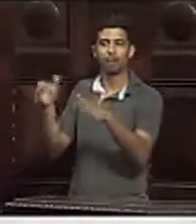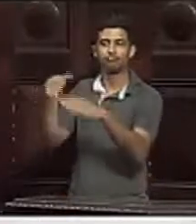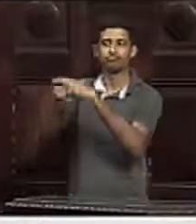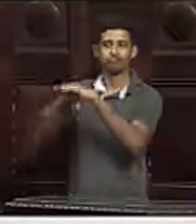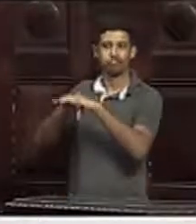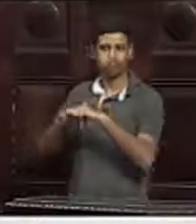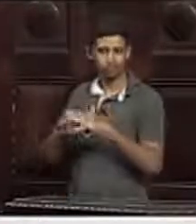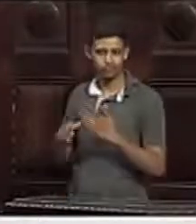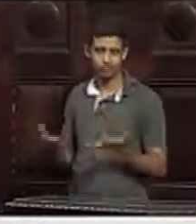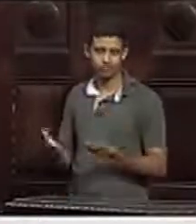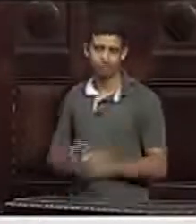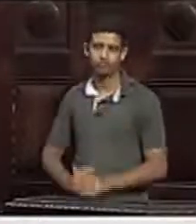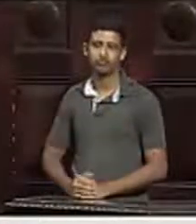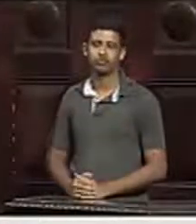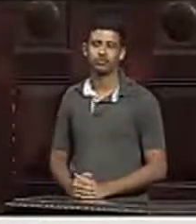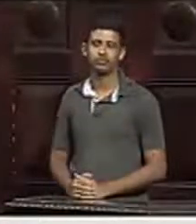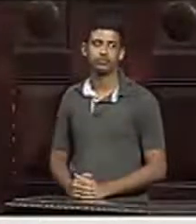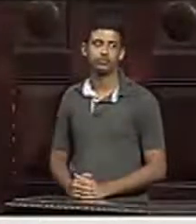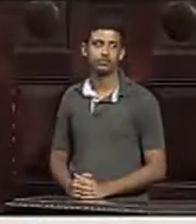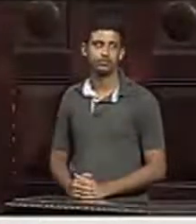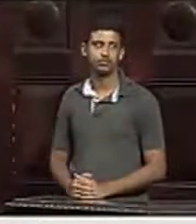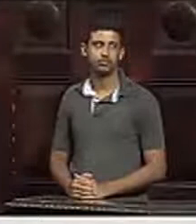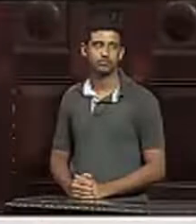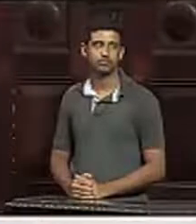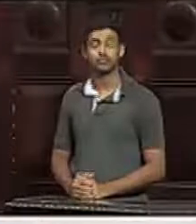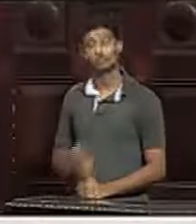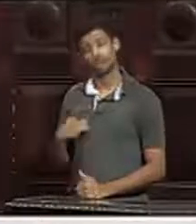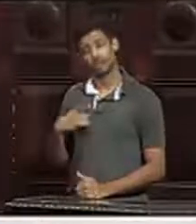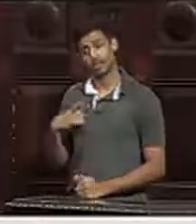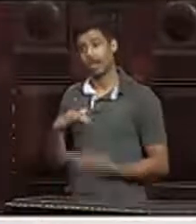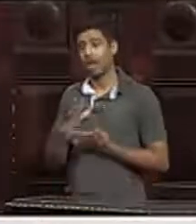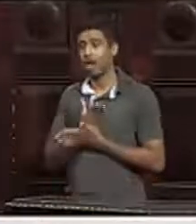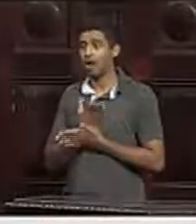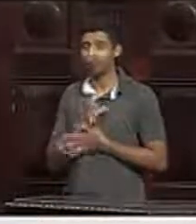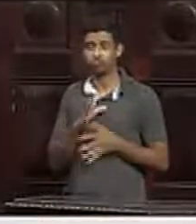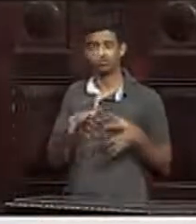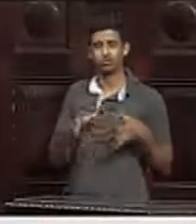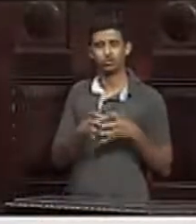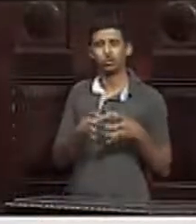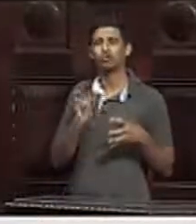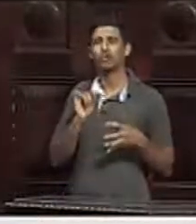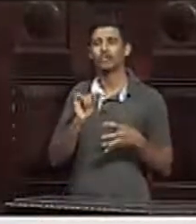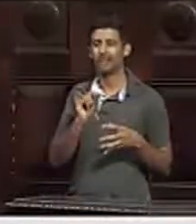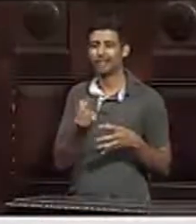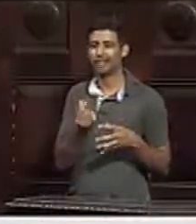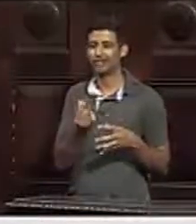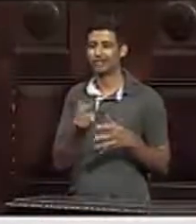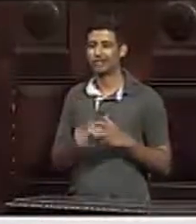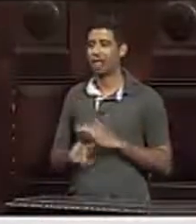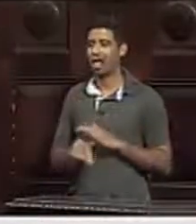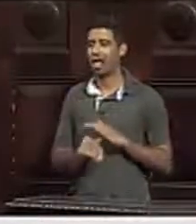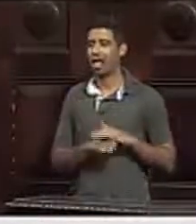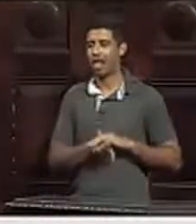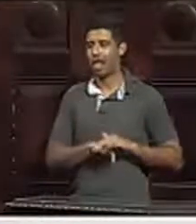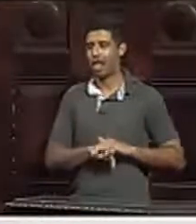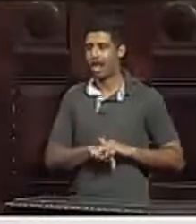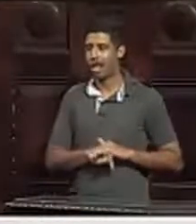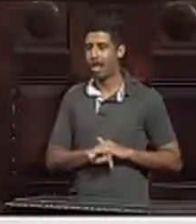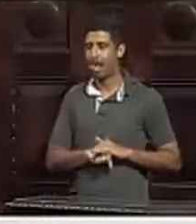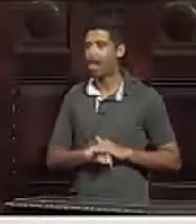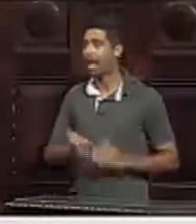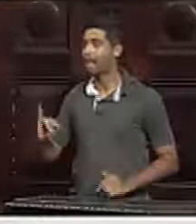O jogo, que também se presta à lavagem do dinheiro, uma vinculação com a prostituição.